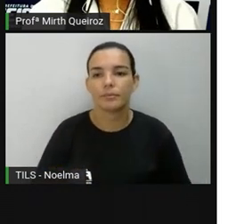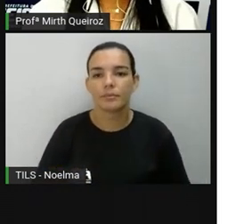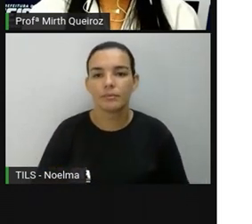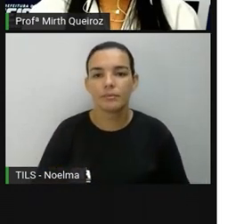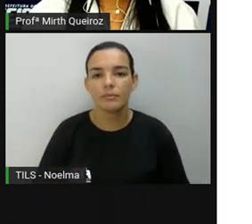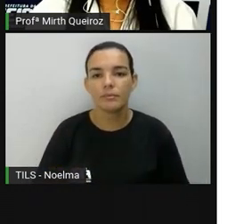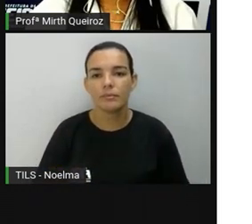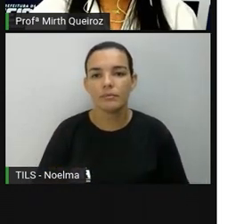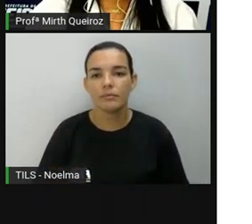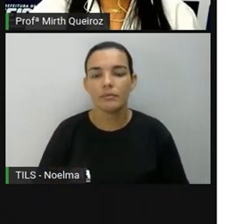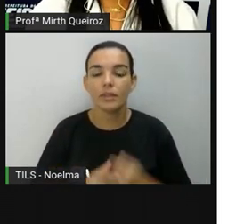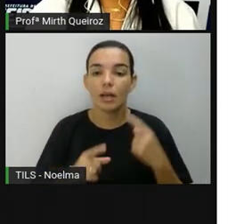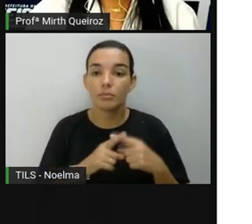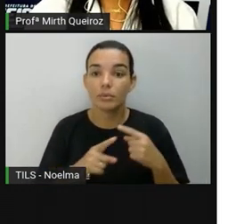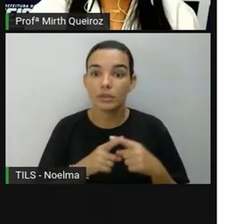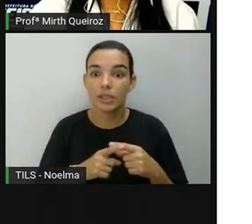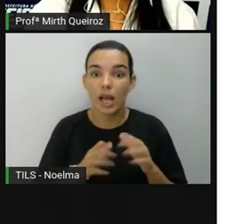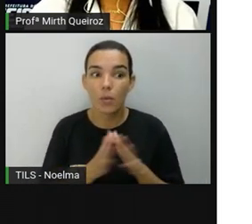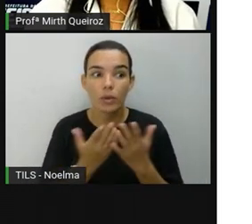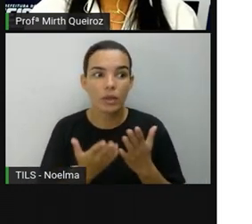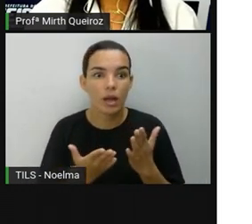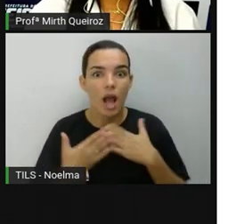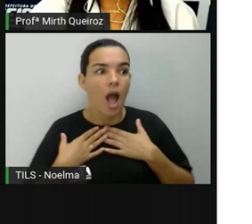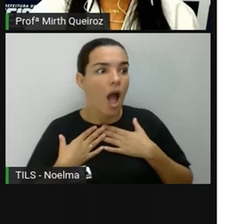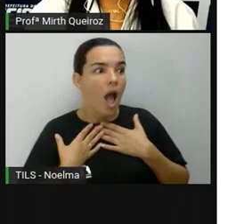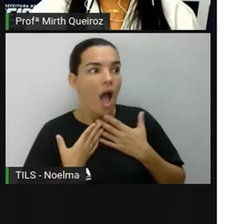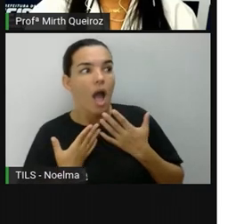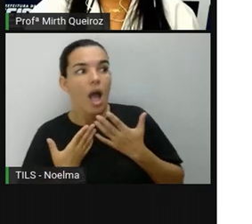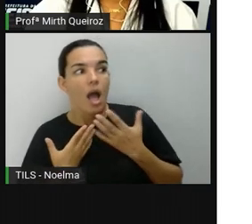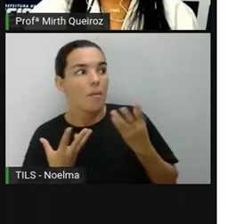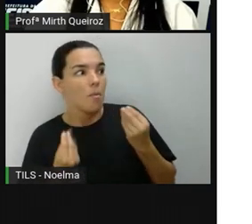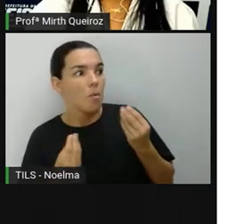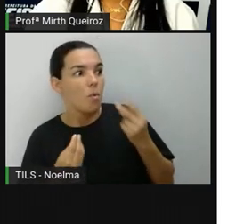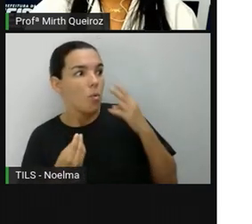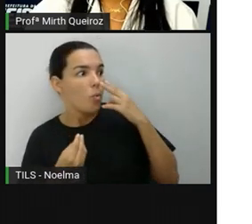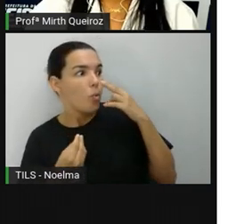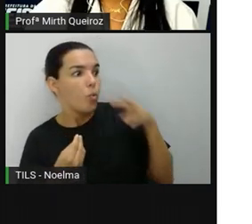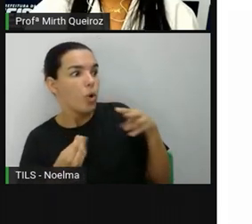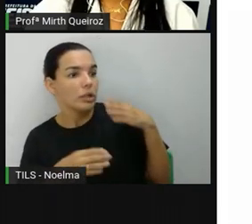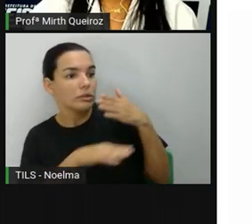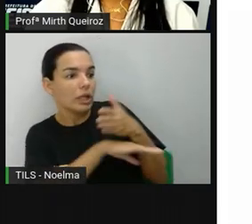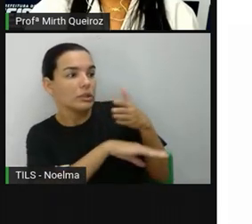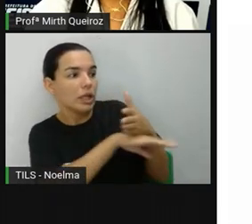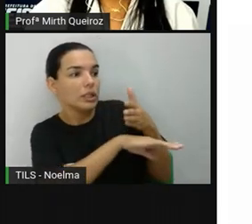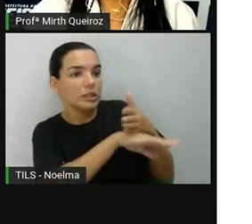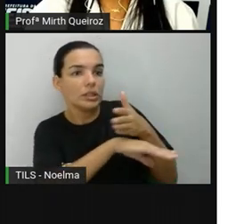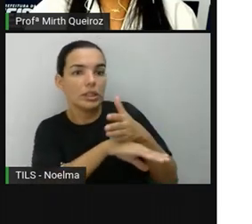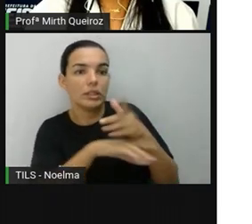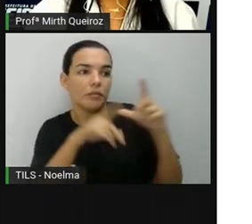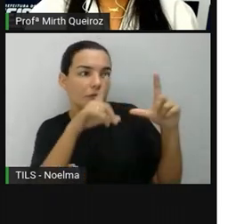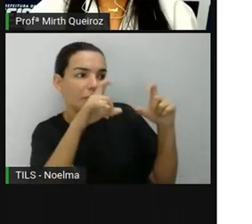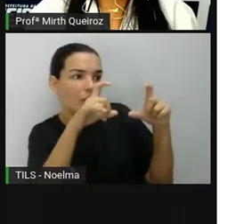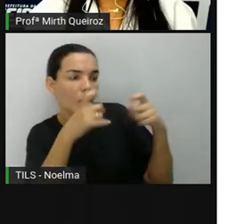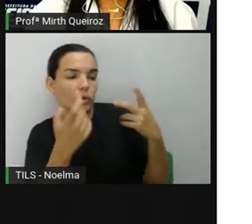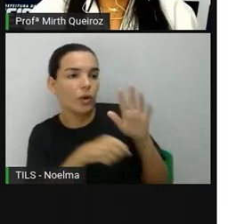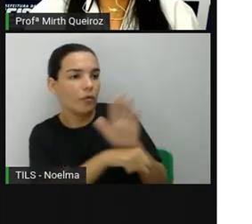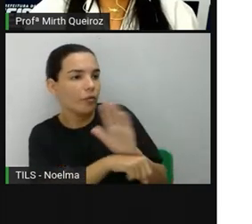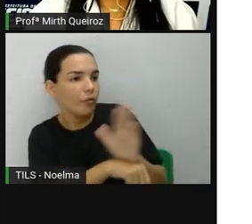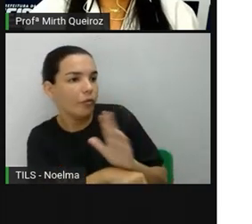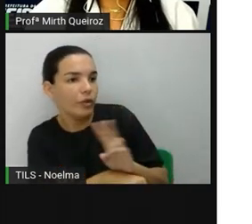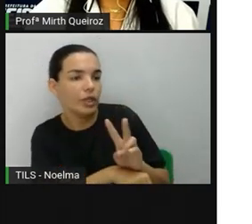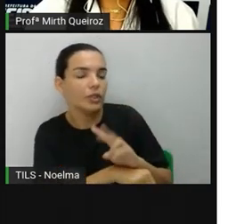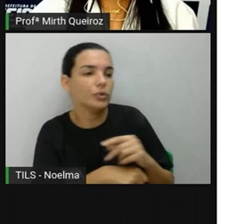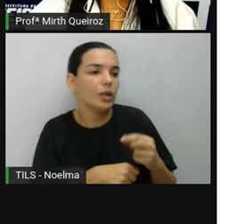se derem por si, uma inúmera quantidade de pessoas já estão tendo acesso ali a fotos, vídeos